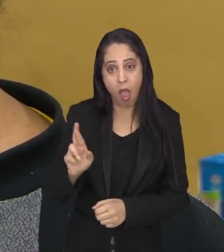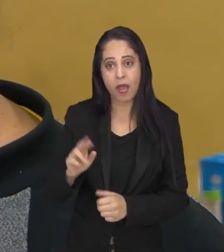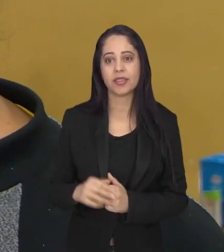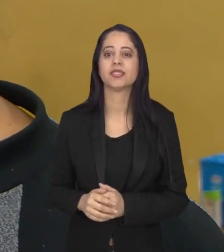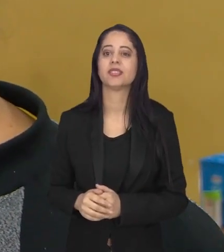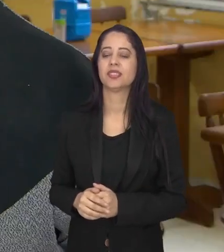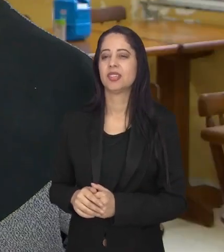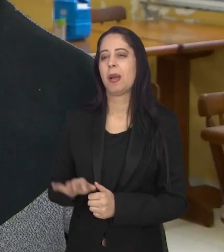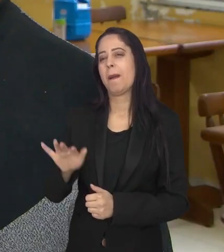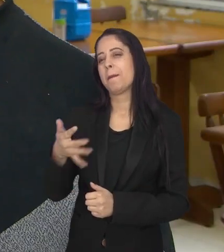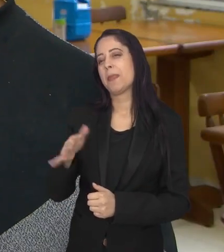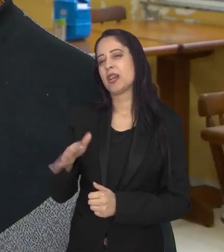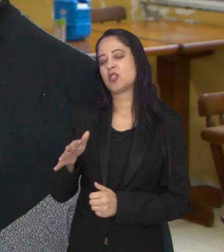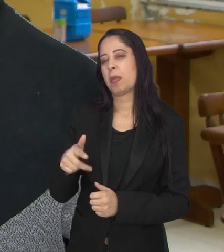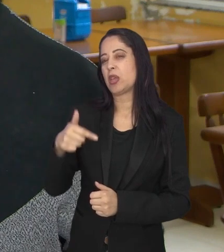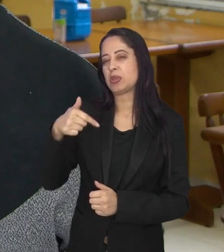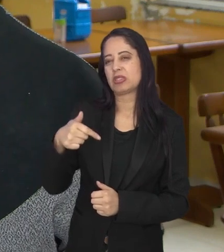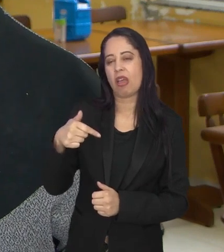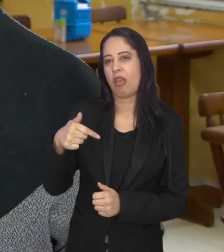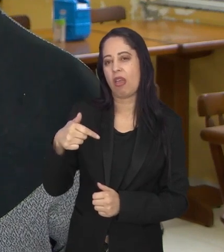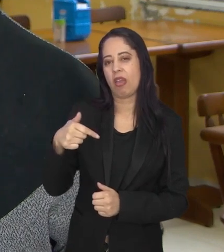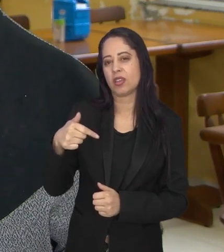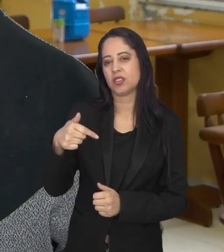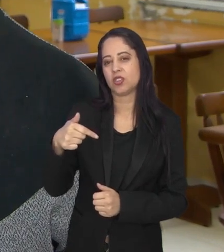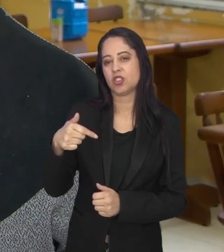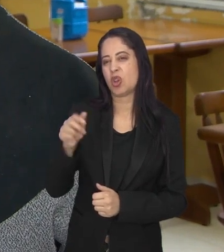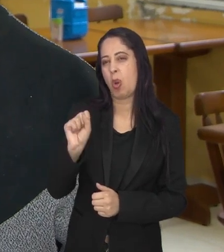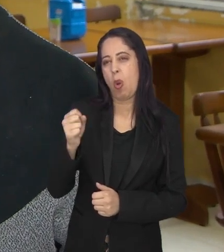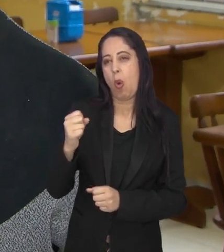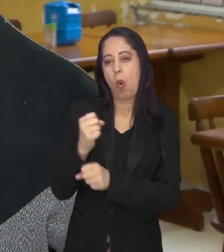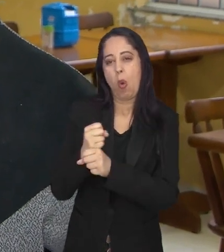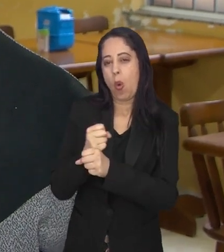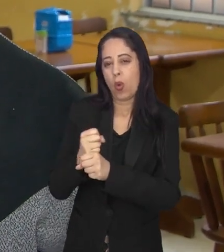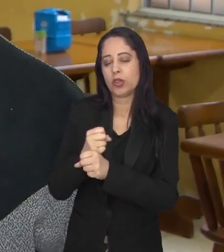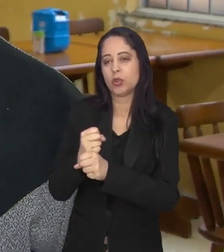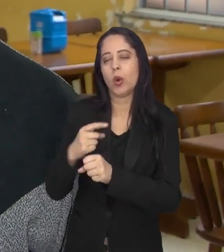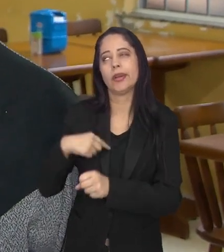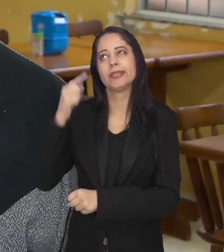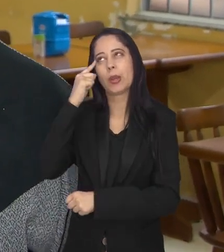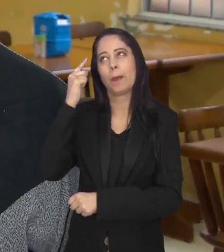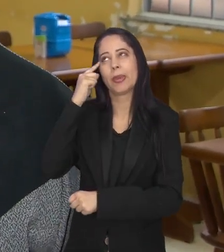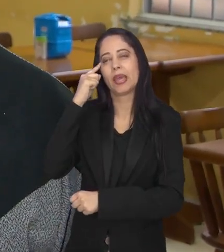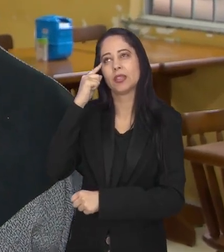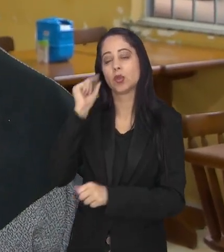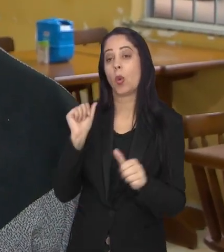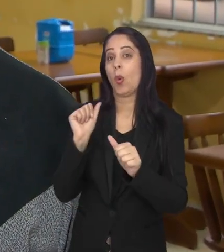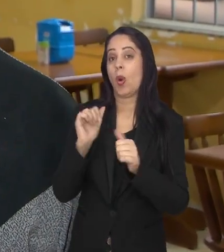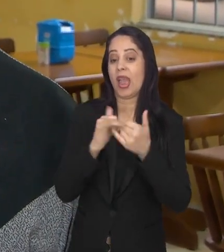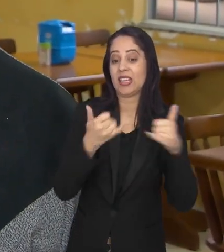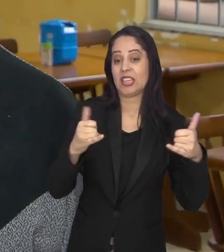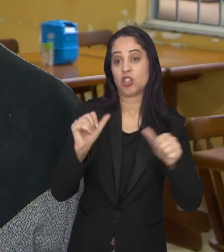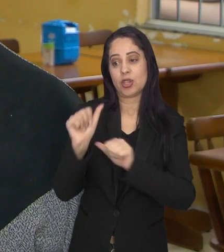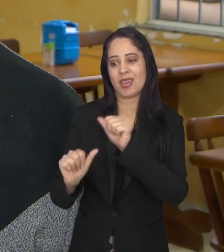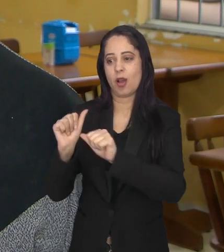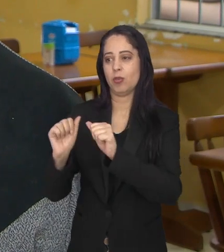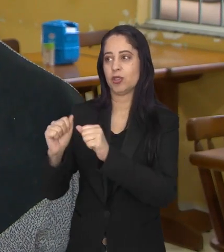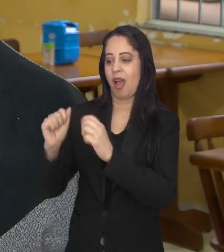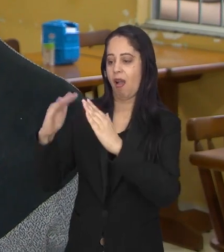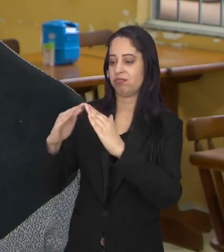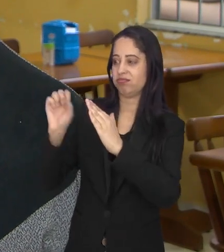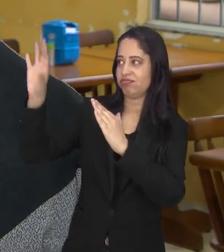desse modelo energético que é sustentável. Dá só uma olhada. O salão vazio por aqui dura pouco tempo. Depois da hora do almoço,